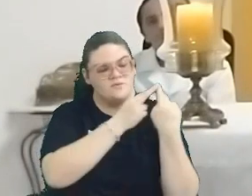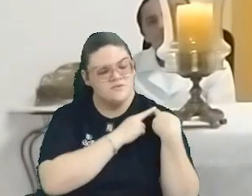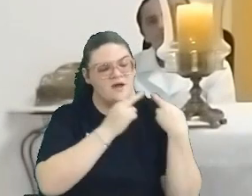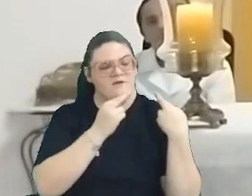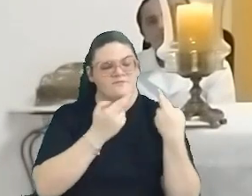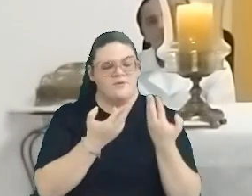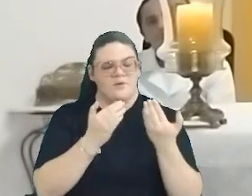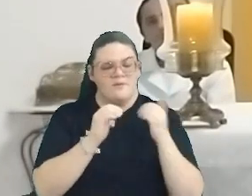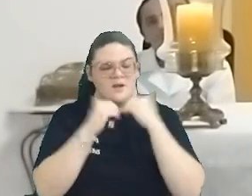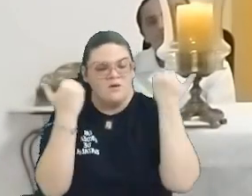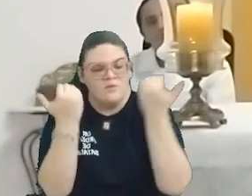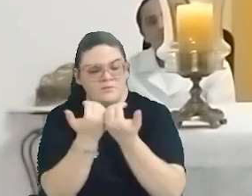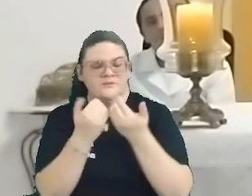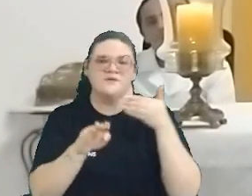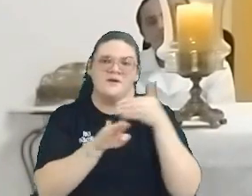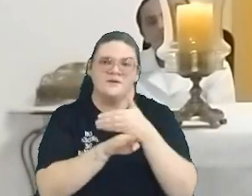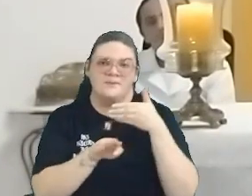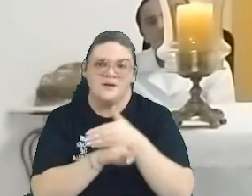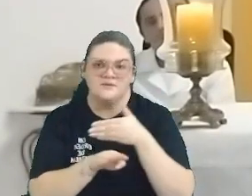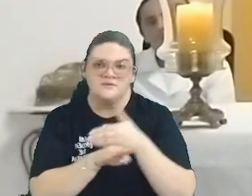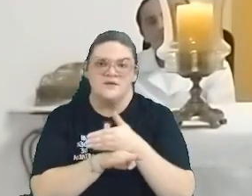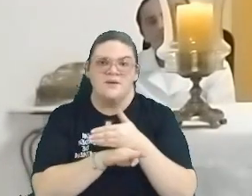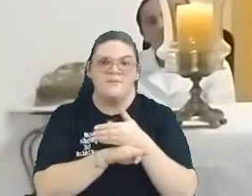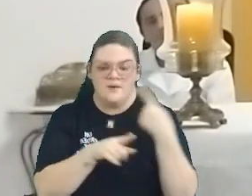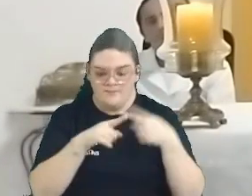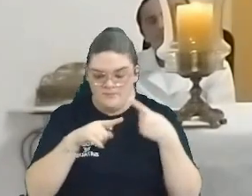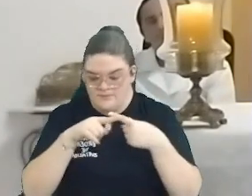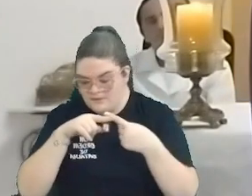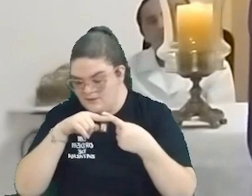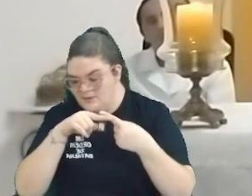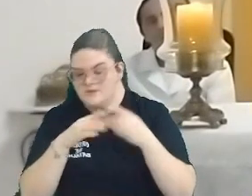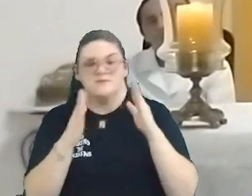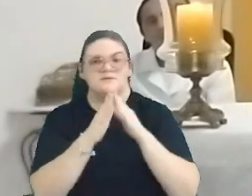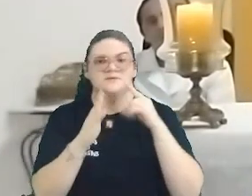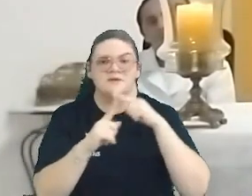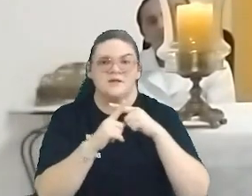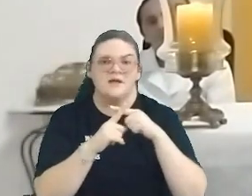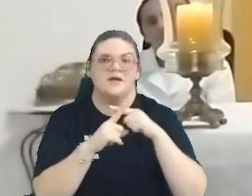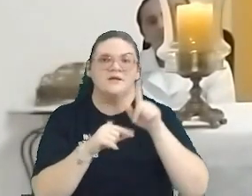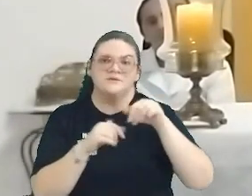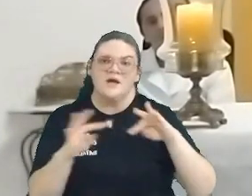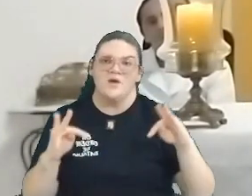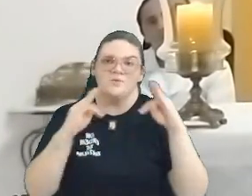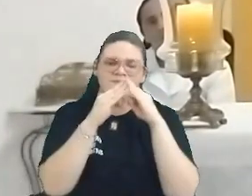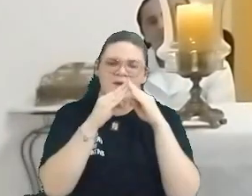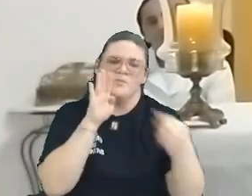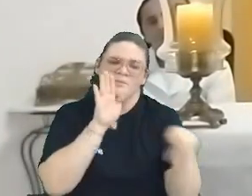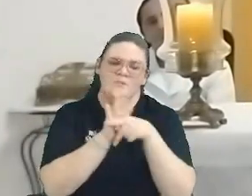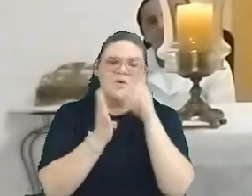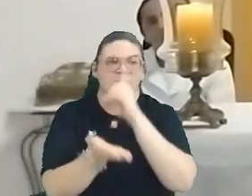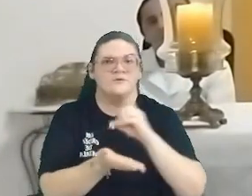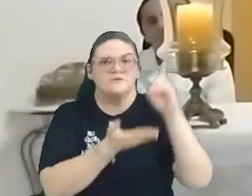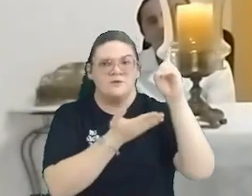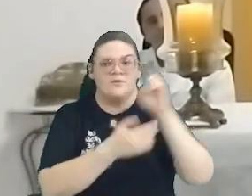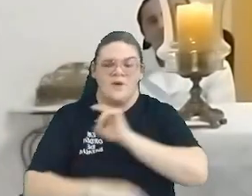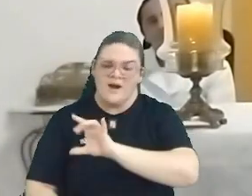qual estão, porque esta igreja, é o templo do Senhor. Cada um de nós é